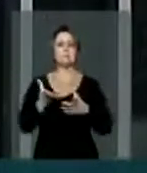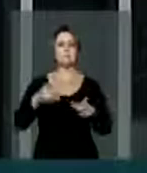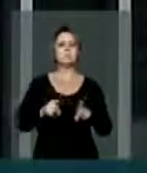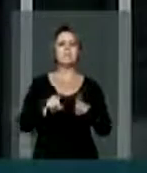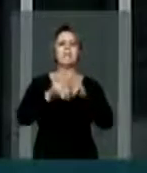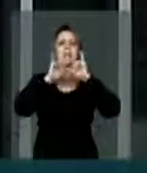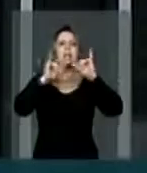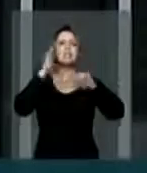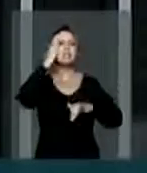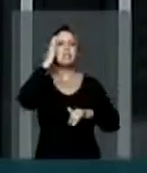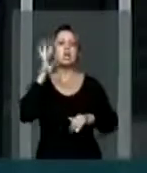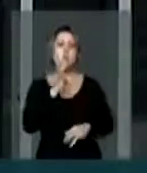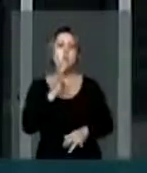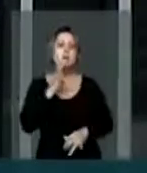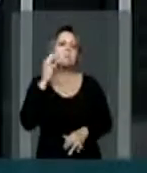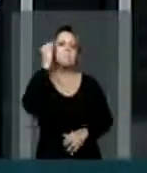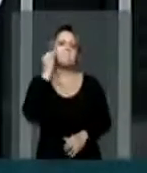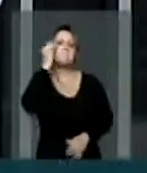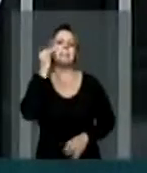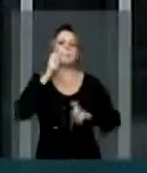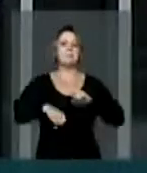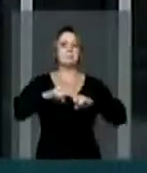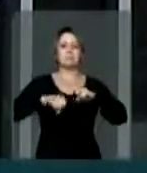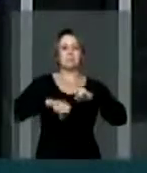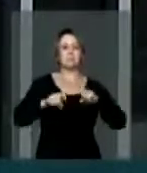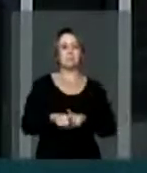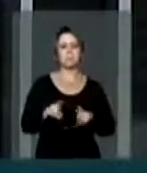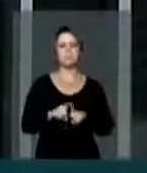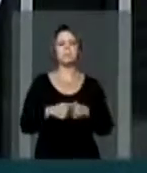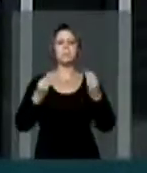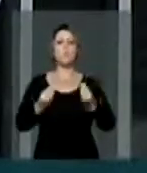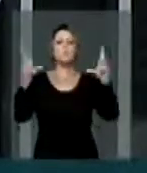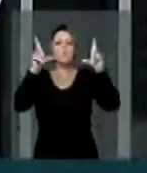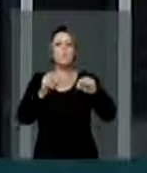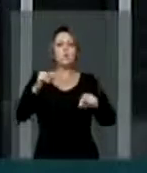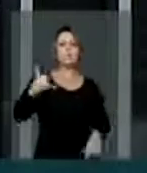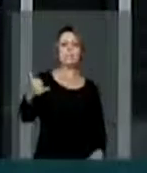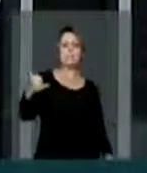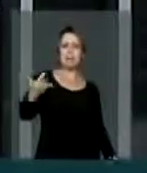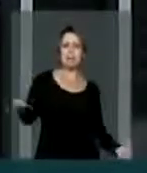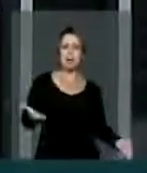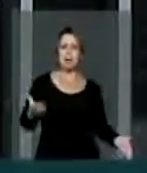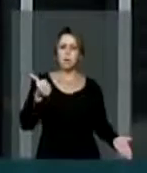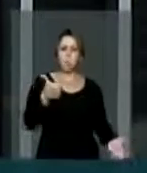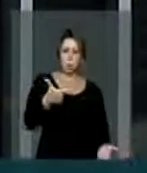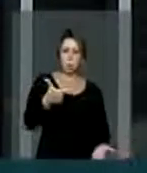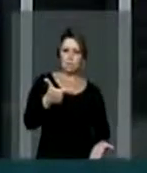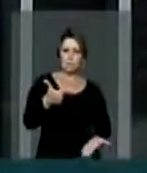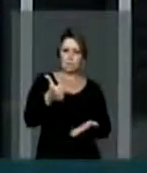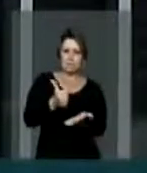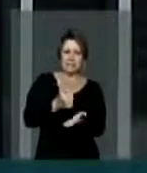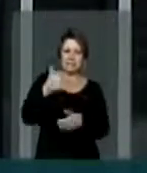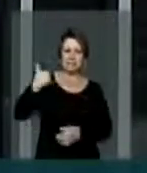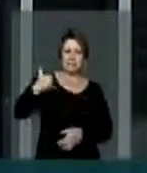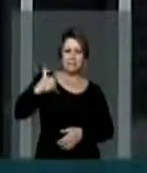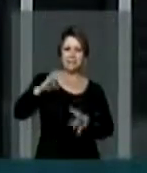a respeito do sexo. Isso é um absurdo. Aceitar tal redução é permitir que nossas crianças sejam abusadas e